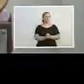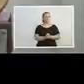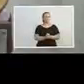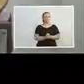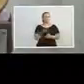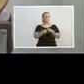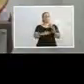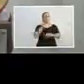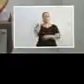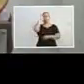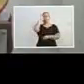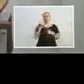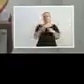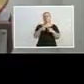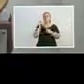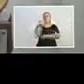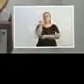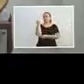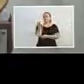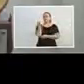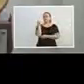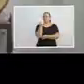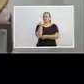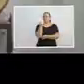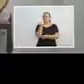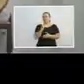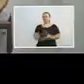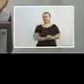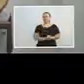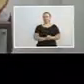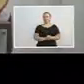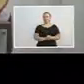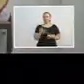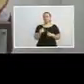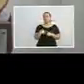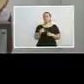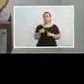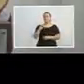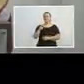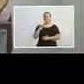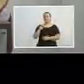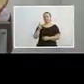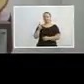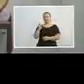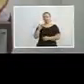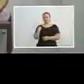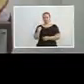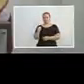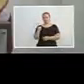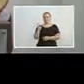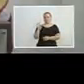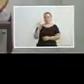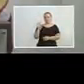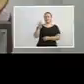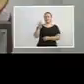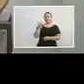uma solução para esse grave problema. Porque essa questão do extrateto são cirurgias, muitas vezes, de